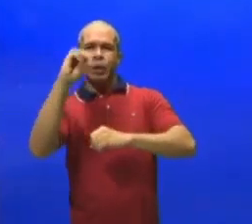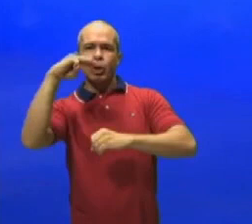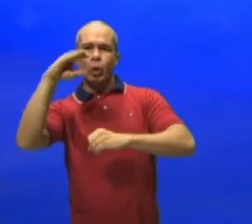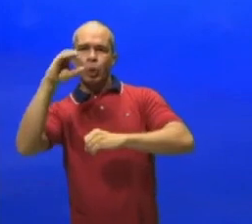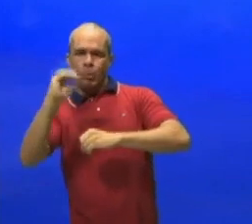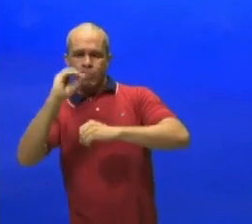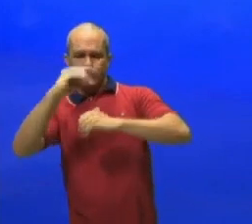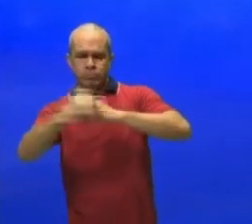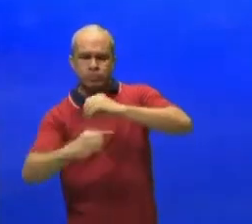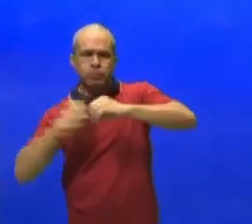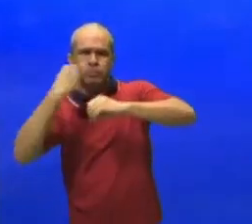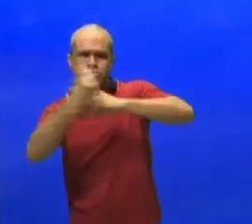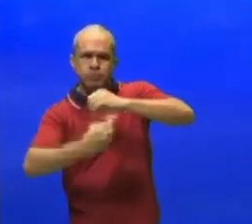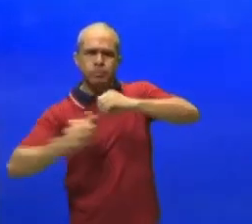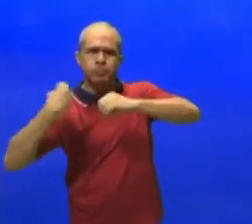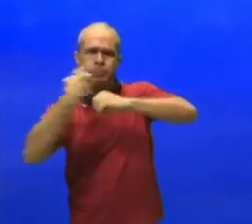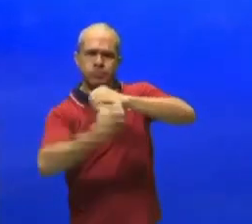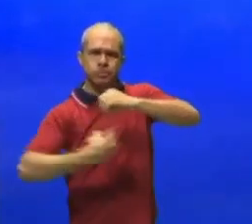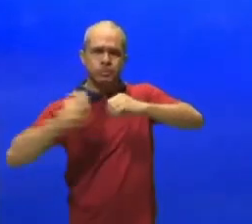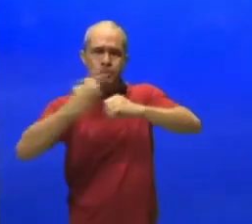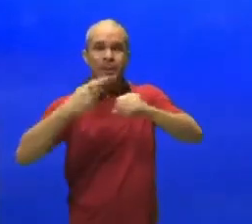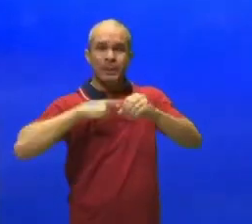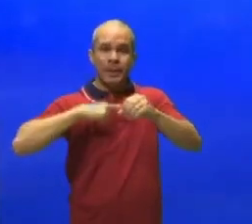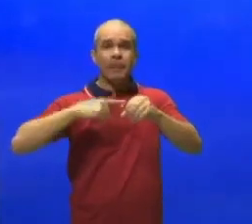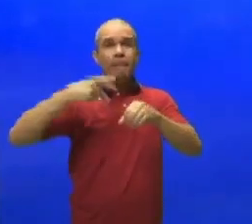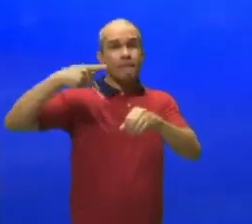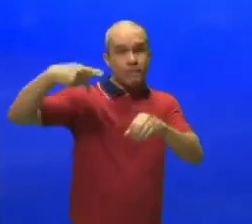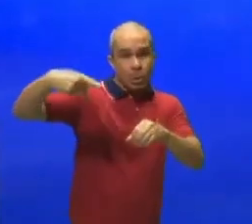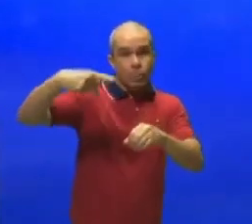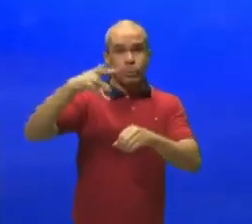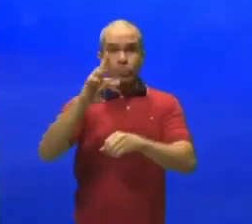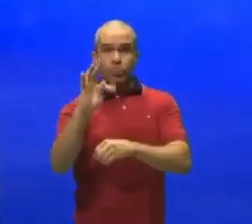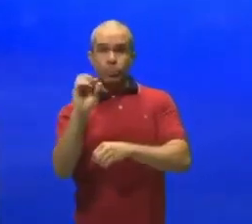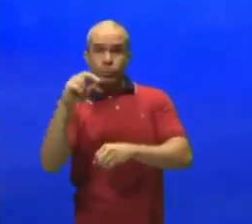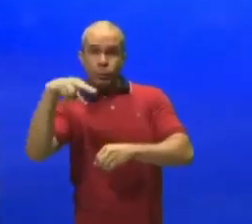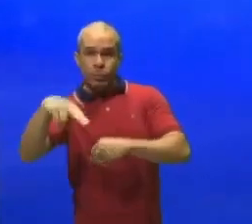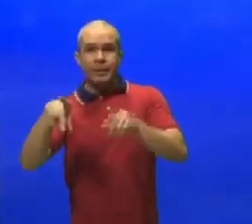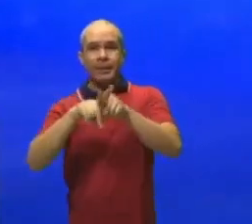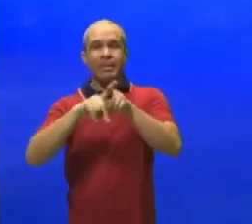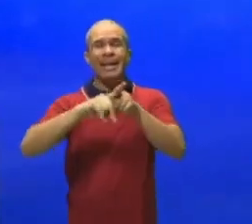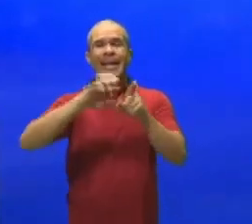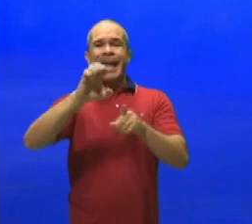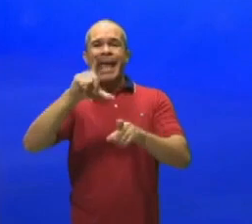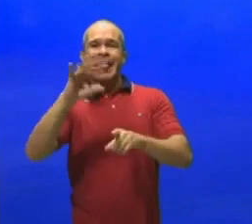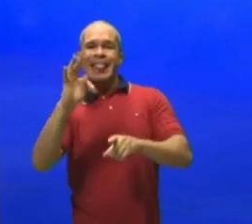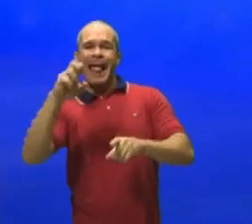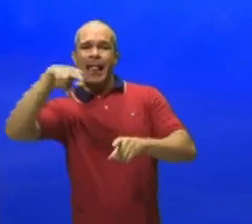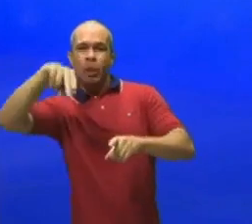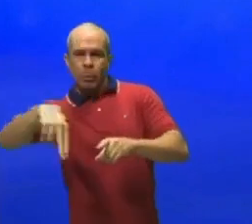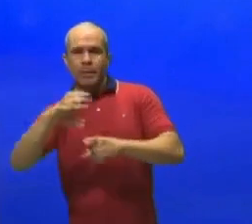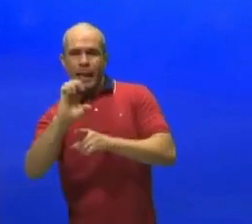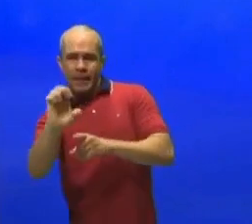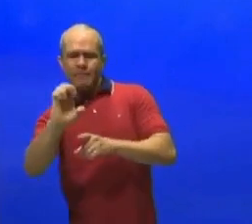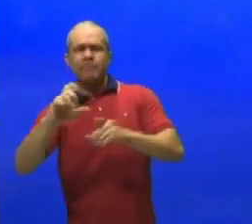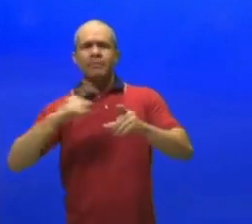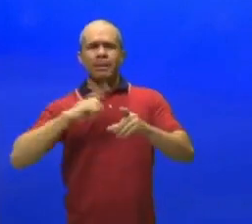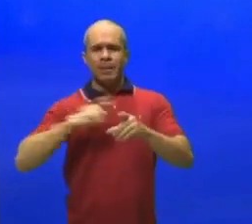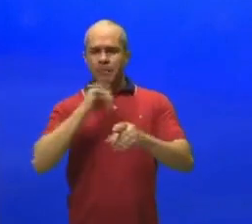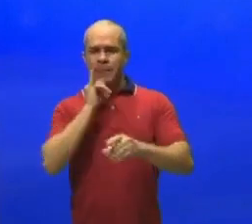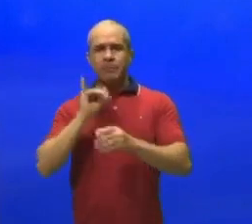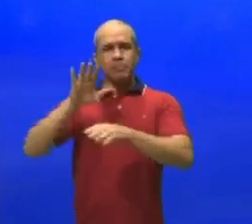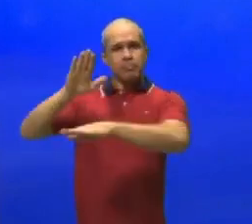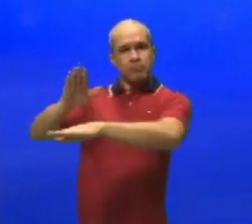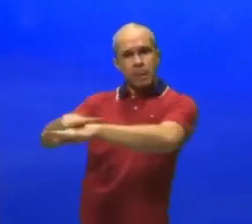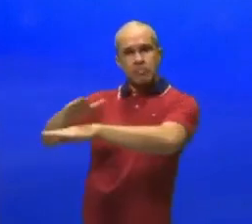e elétrons. E esses prótons e elétrons vão ter o quê? Justamente a carga elétrica. Quando você toca em alguma superfície, em algum elemento, e você